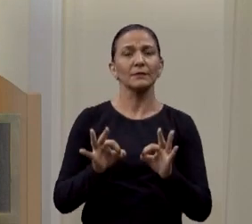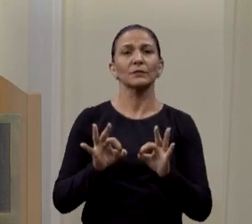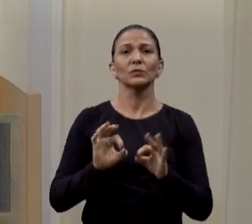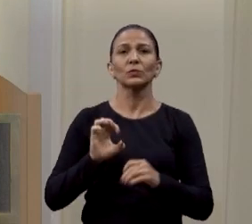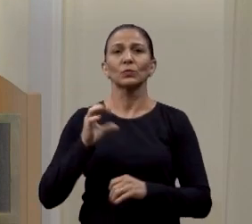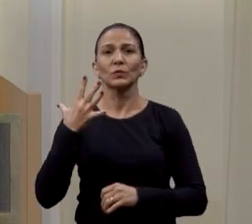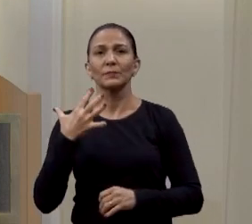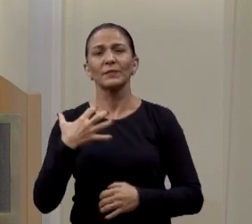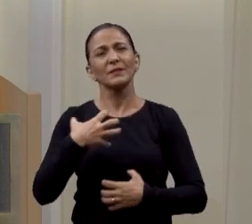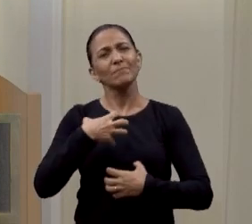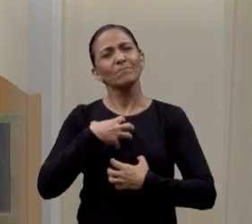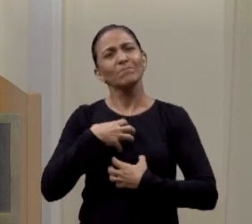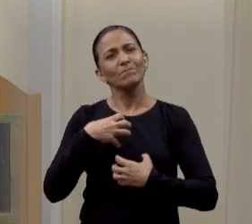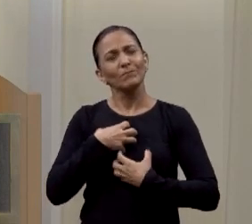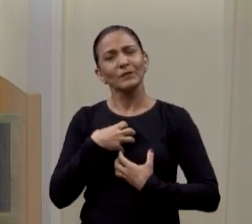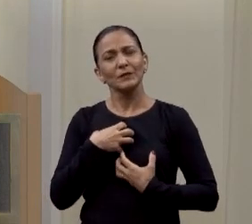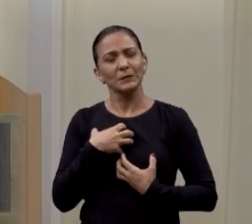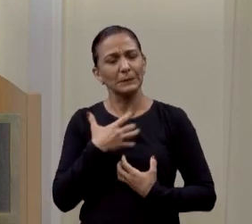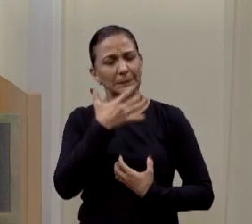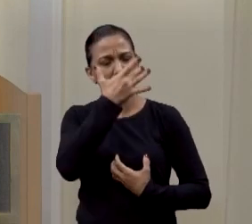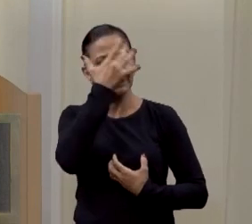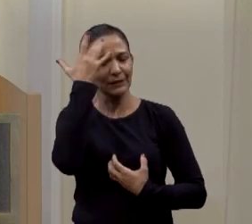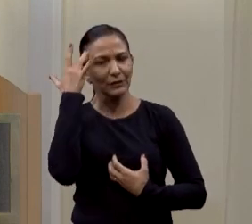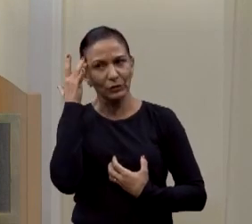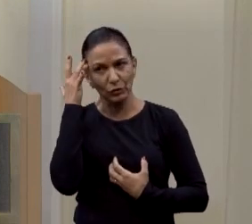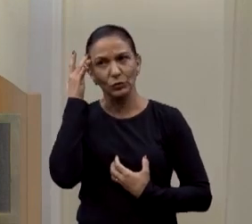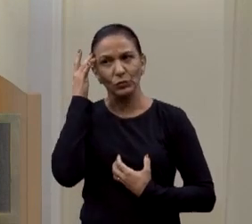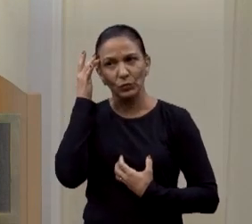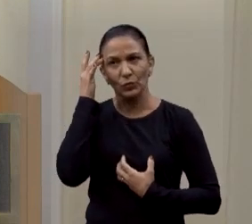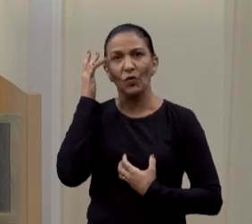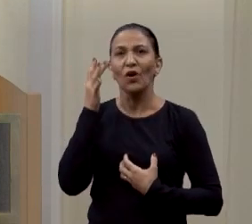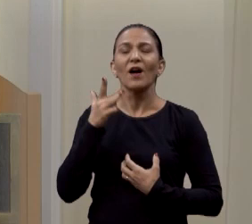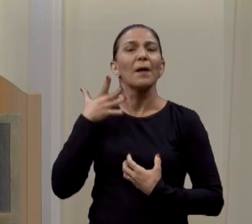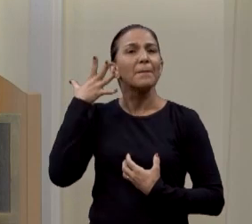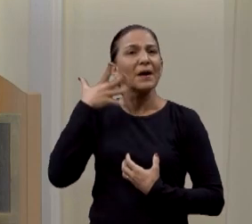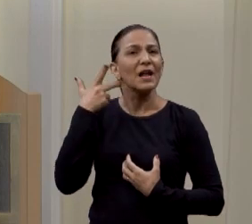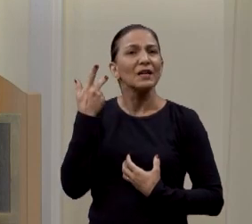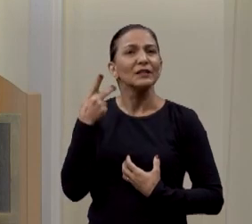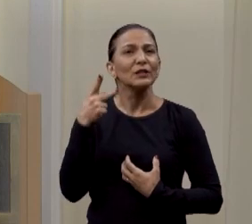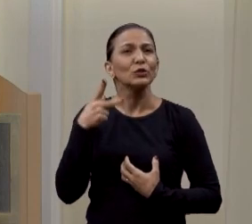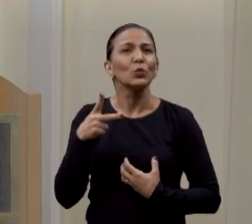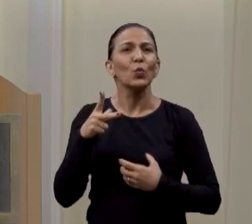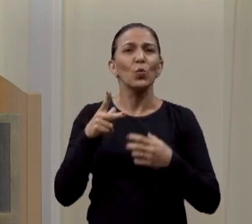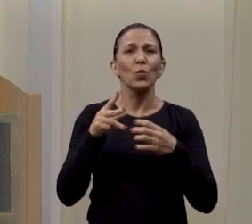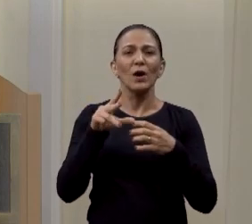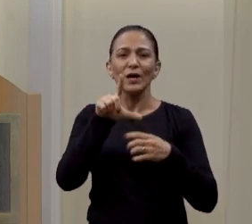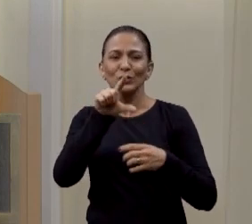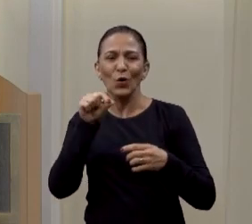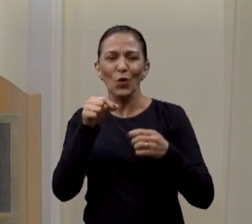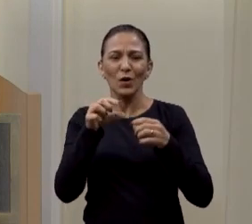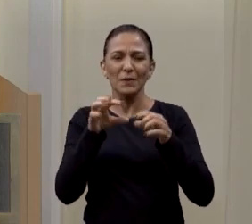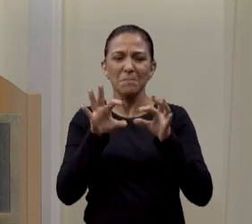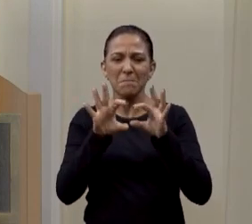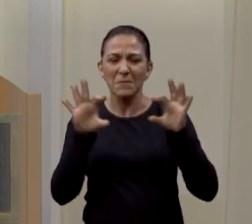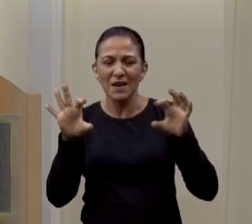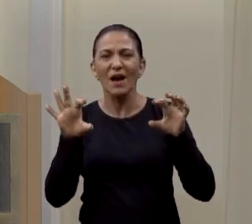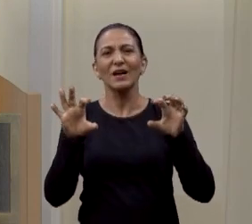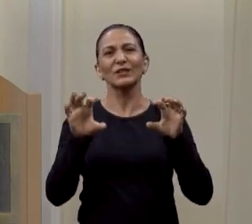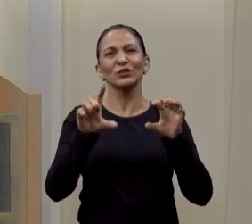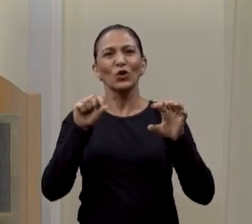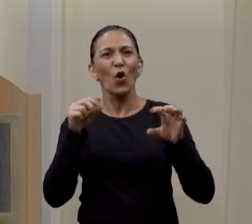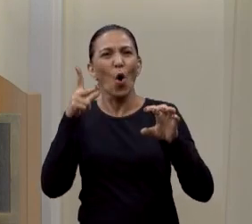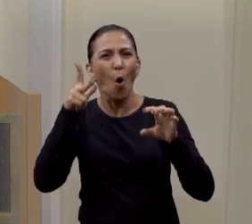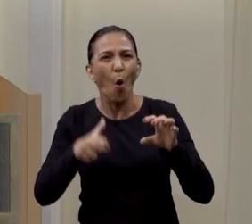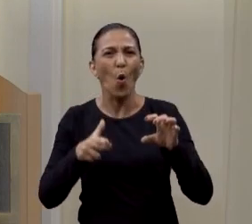Sinto muito quando, intencionalmente, algumas pessoas cortam trechos de sua fala e descontextualizam uma narrativa e posicionamento